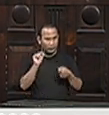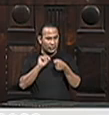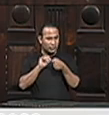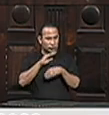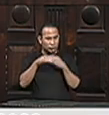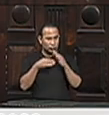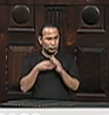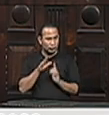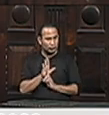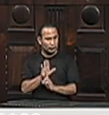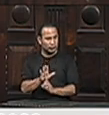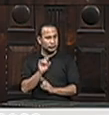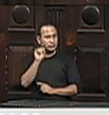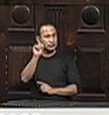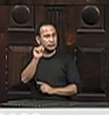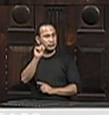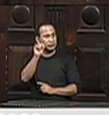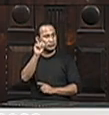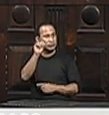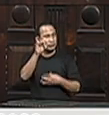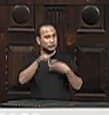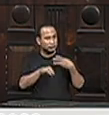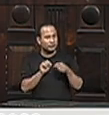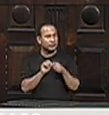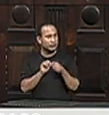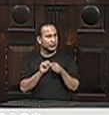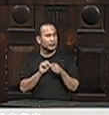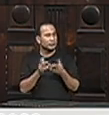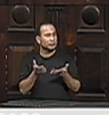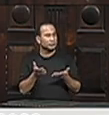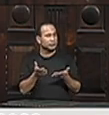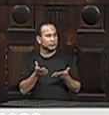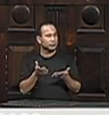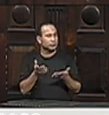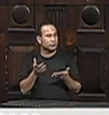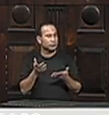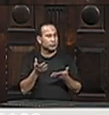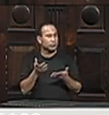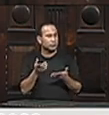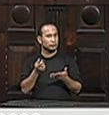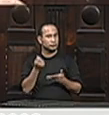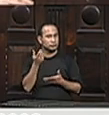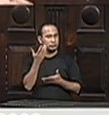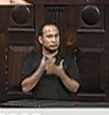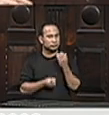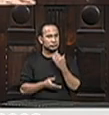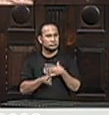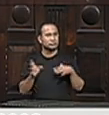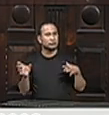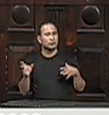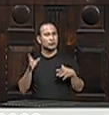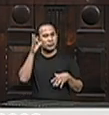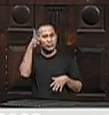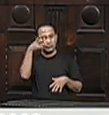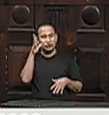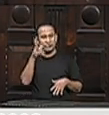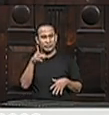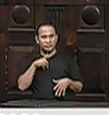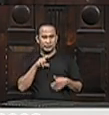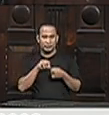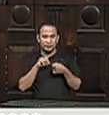respeitar, como está procrastinando qualquer eventual decisão, desmoralizando o próprio Poder